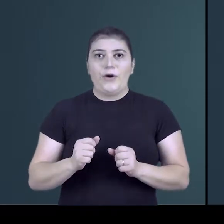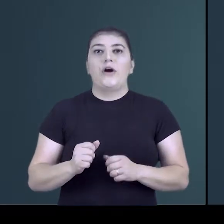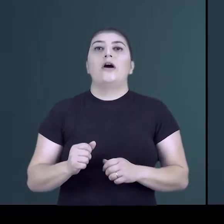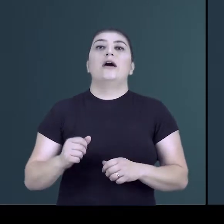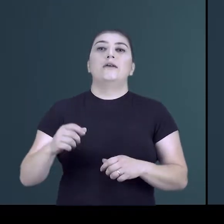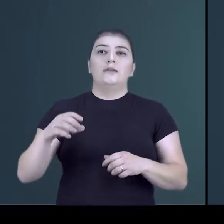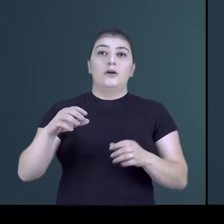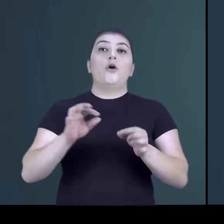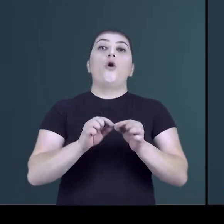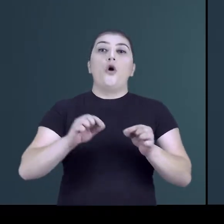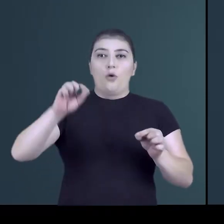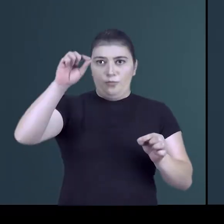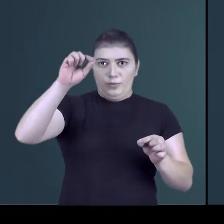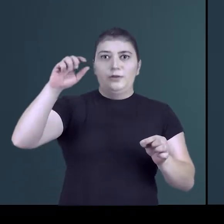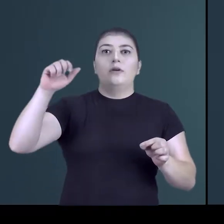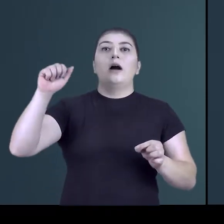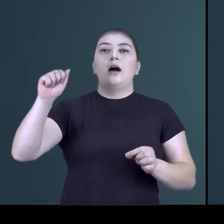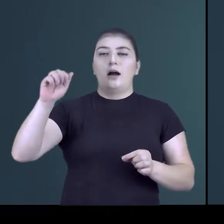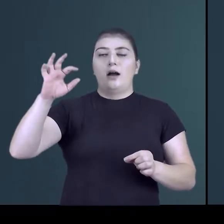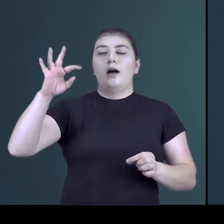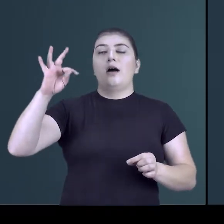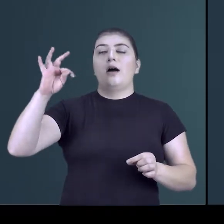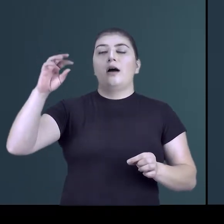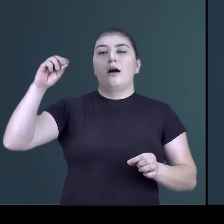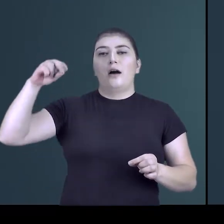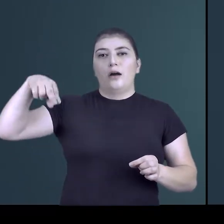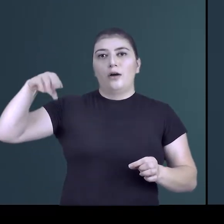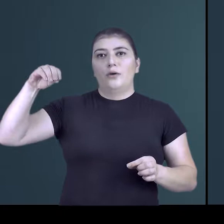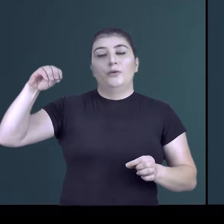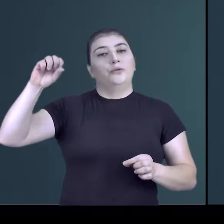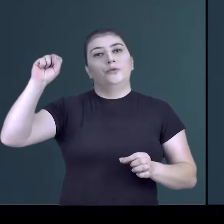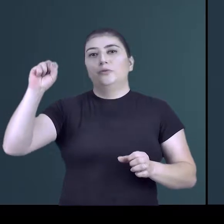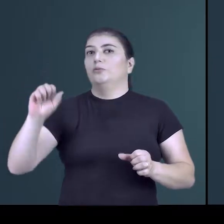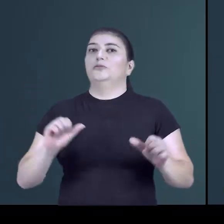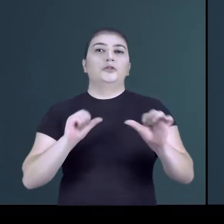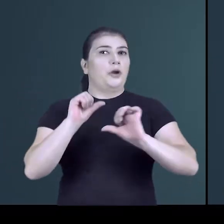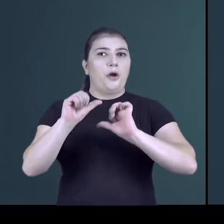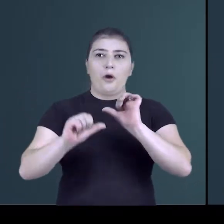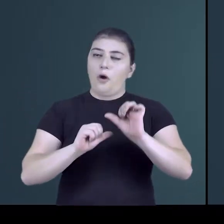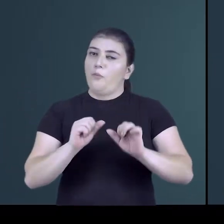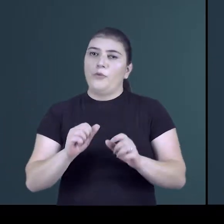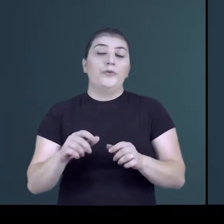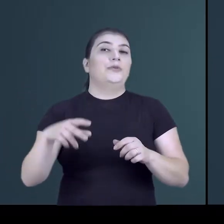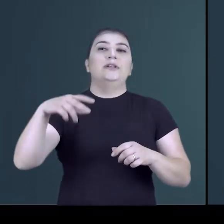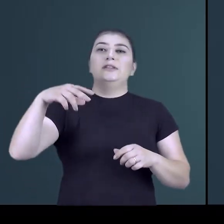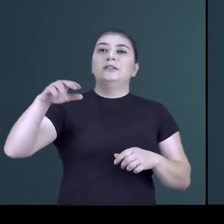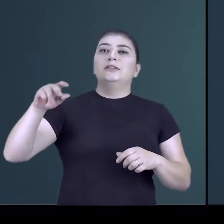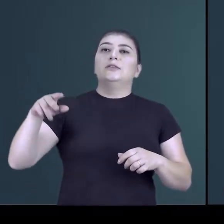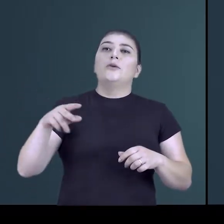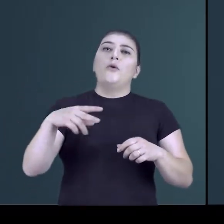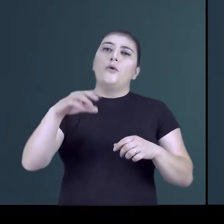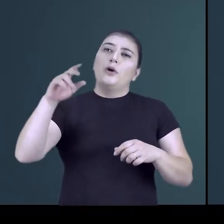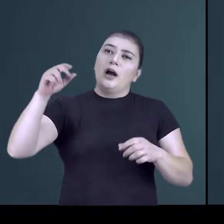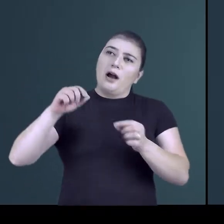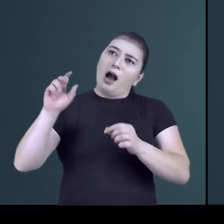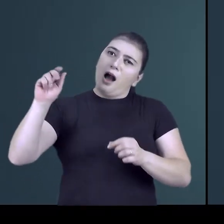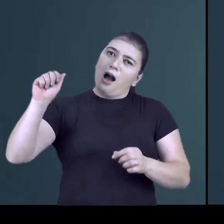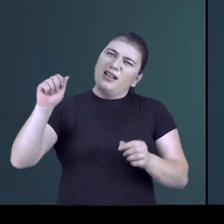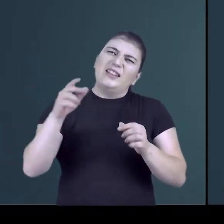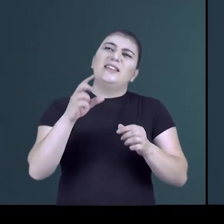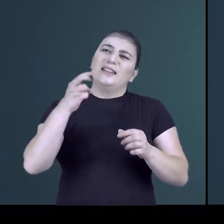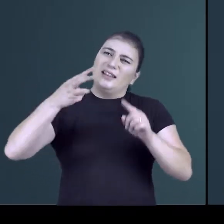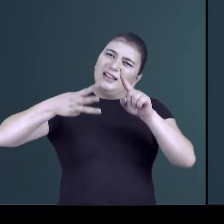chamados pronomes oblíquos átonos, pronomes átonos ou oblíquos átonos. 3